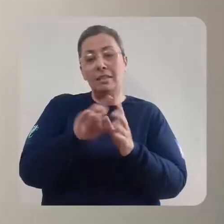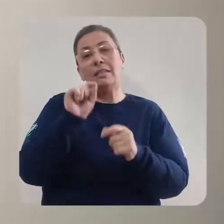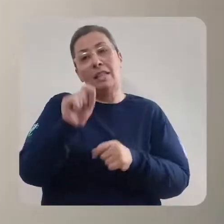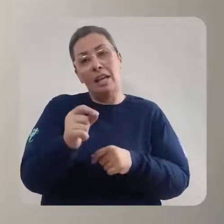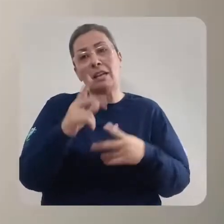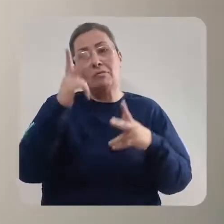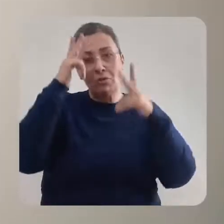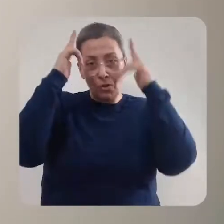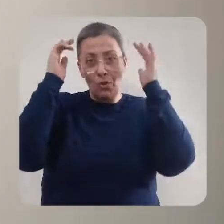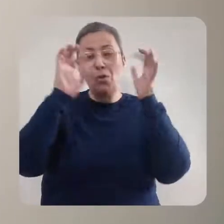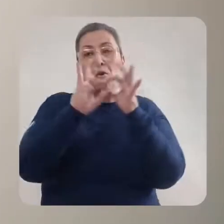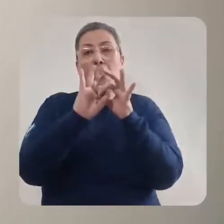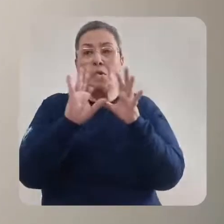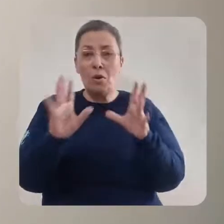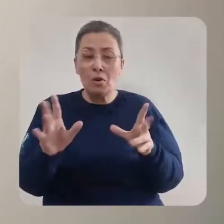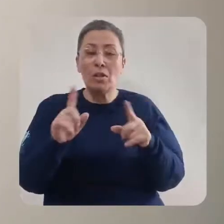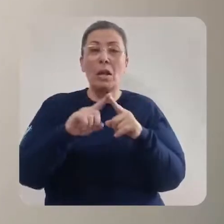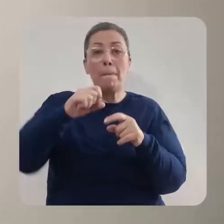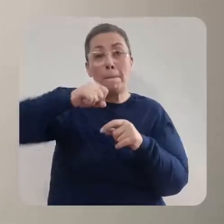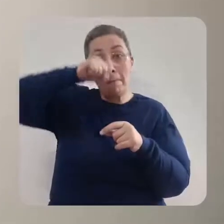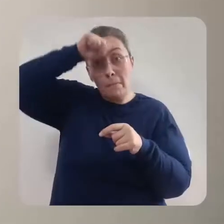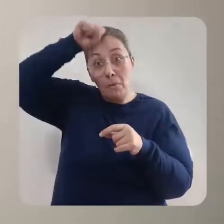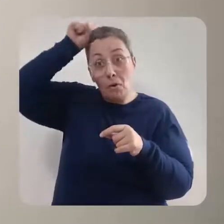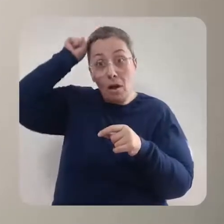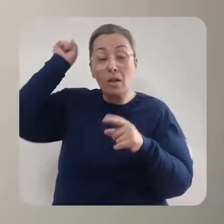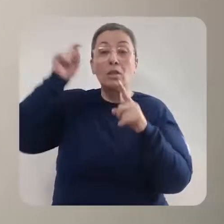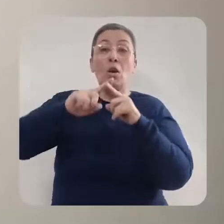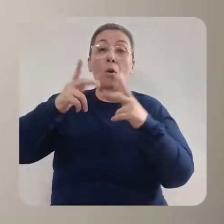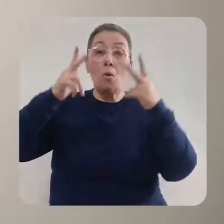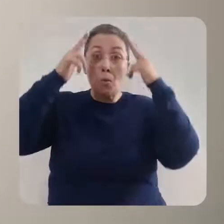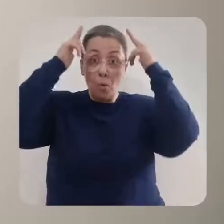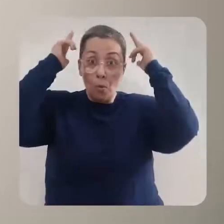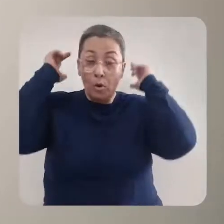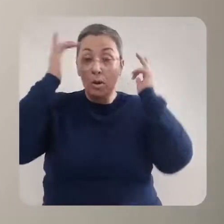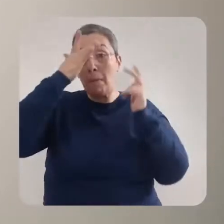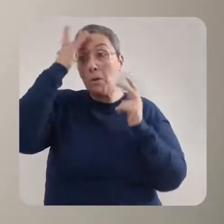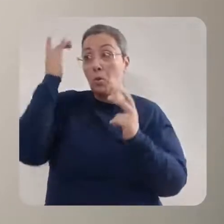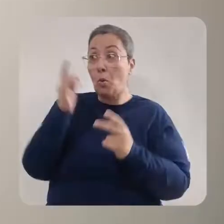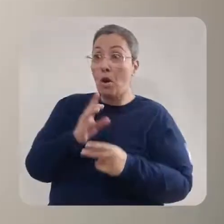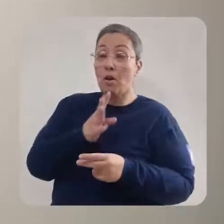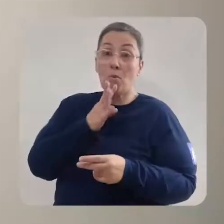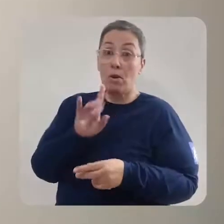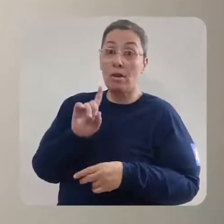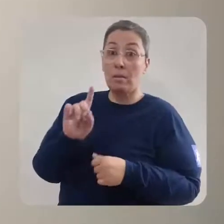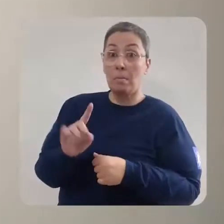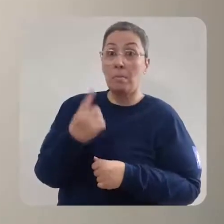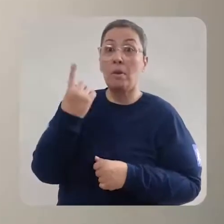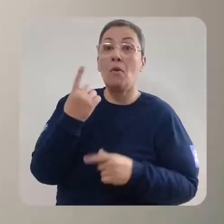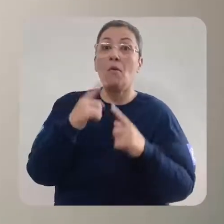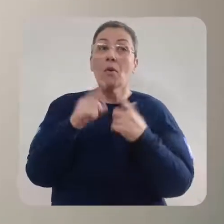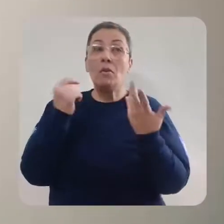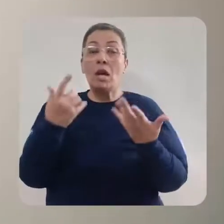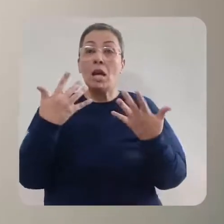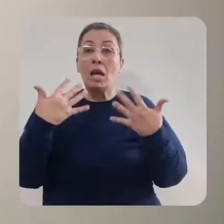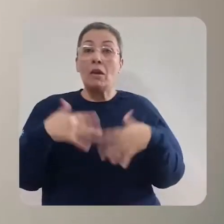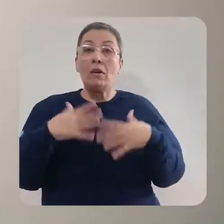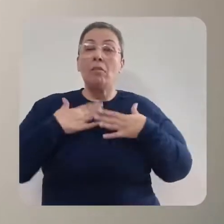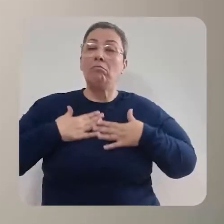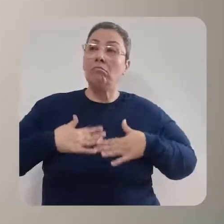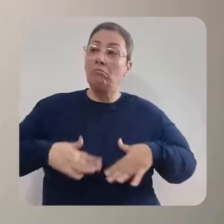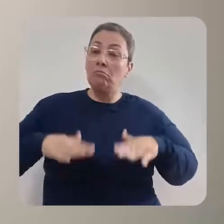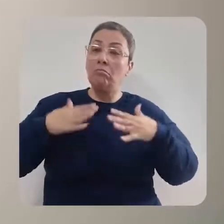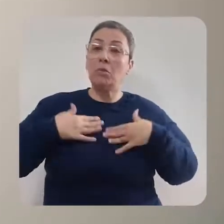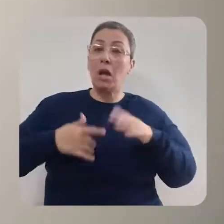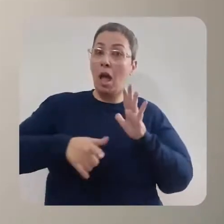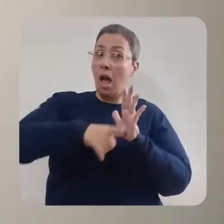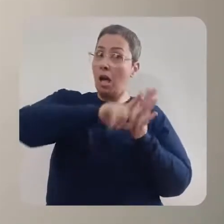deixa cortar, né? Cortar na máquina, cortar com a tesoura, com uma pessoa que ele não conhece. Fica extremamente